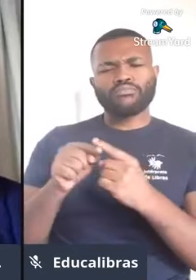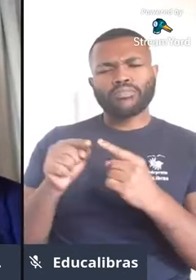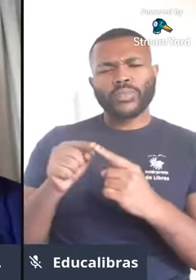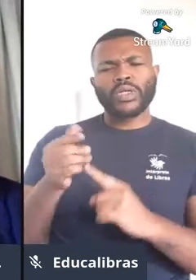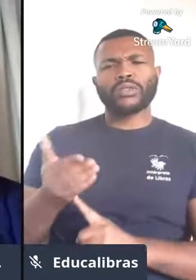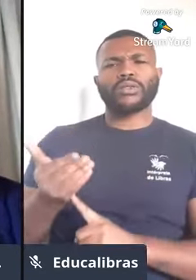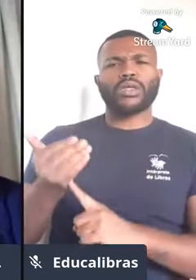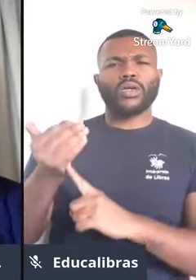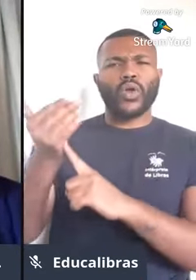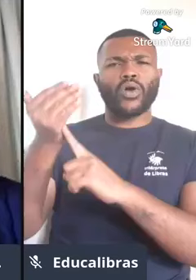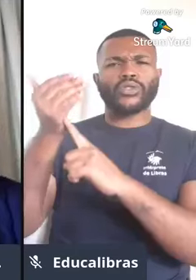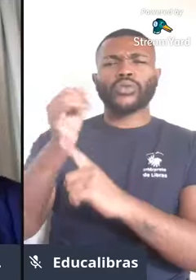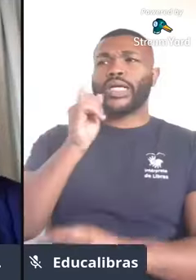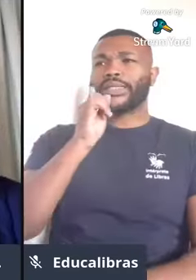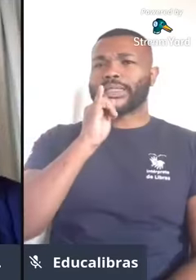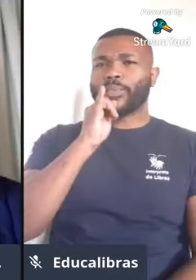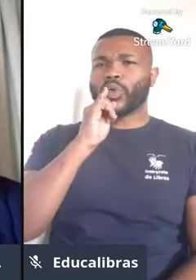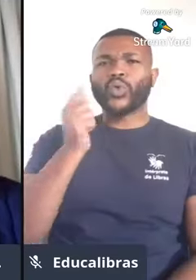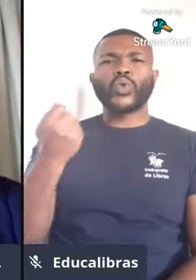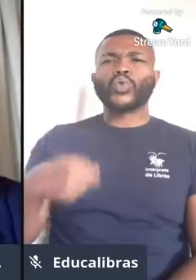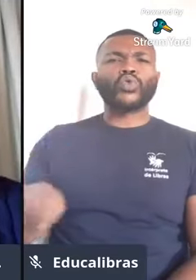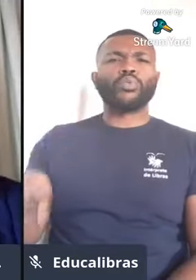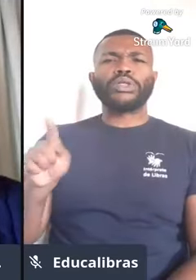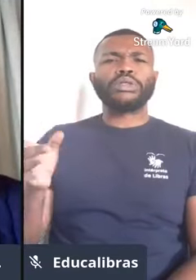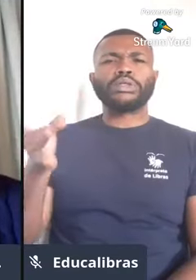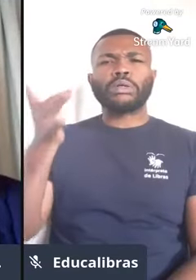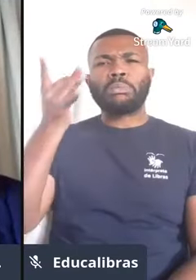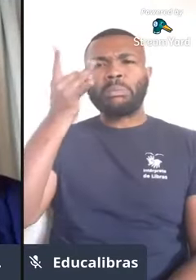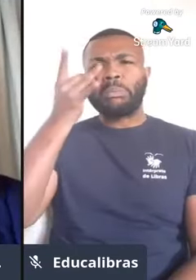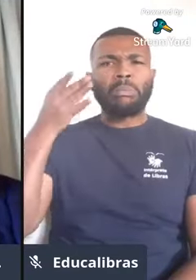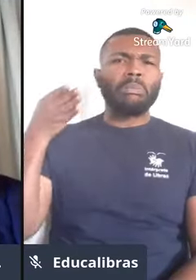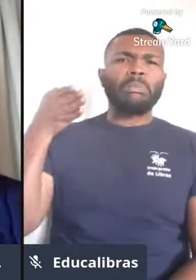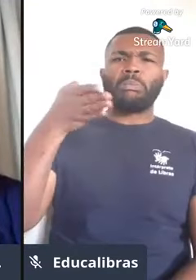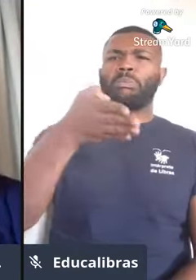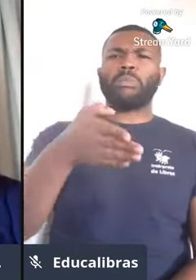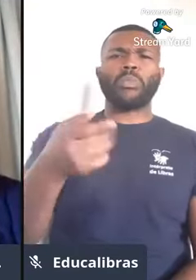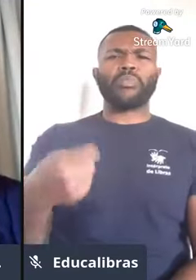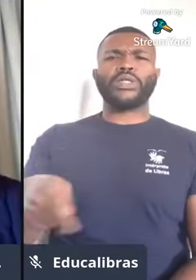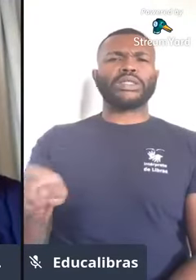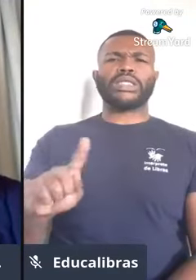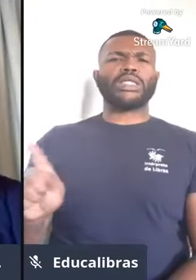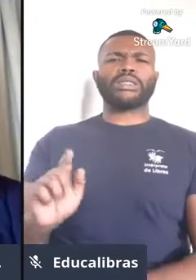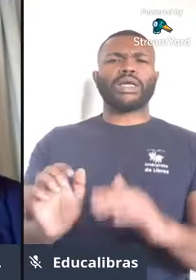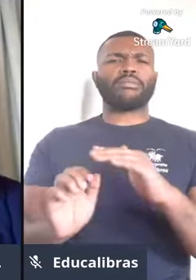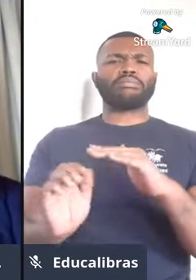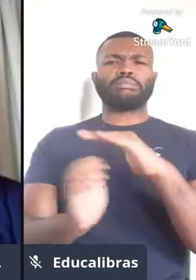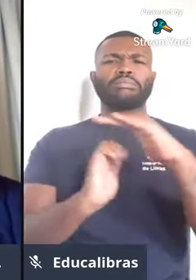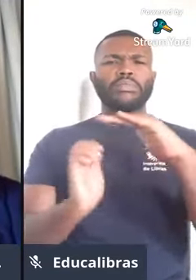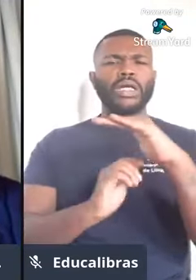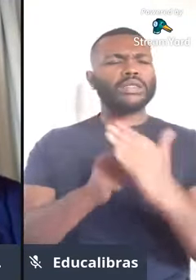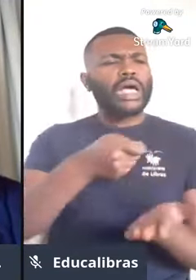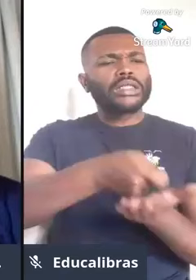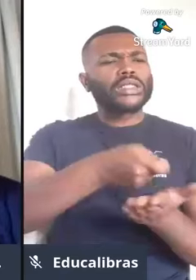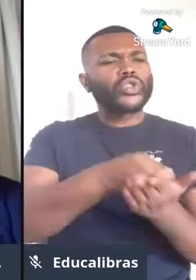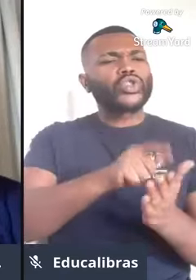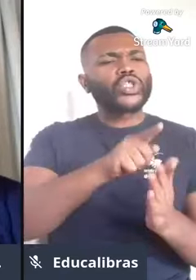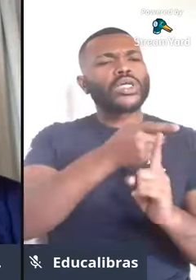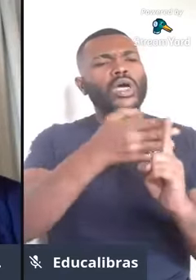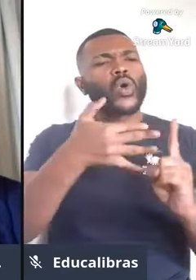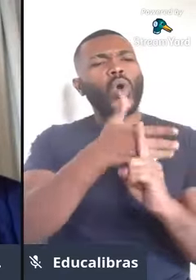que, obrigatoriamente, ter um contato direto em todas as situações para exigirmos que as empresas cumpram a